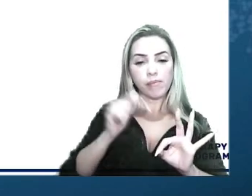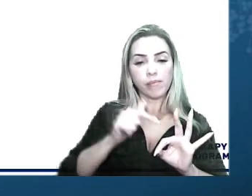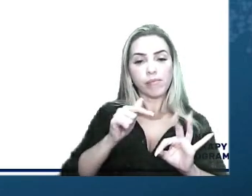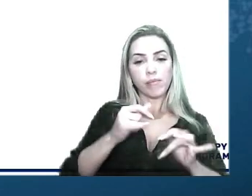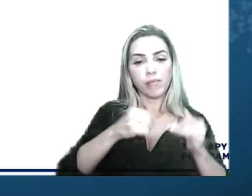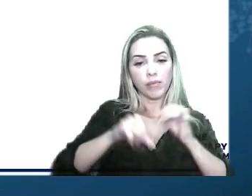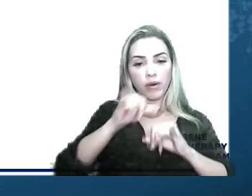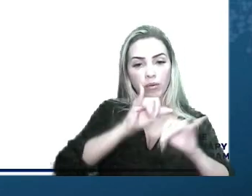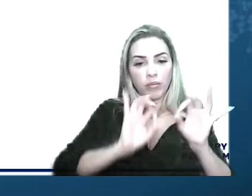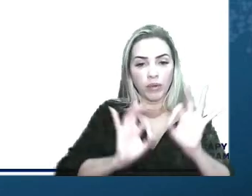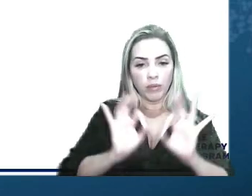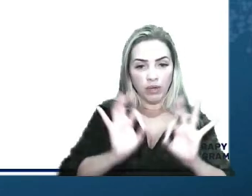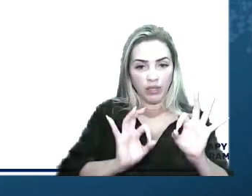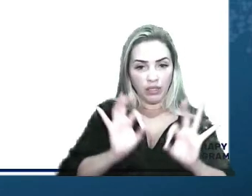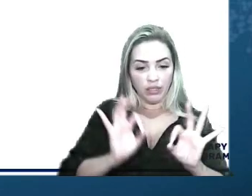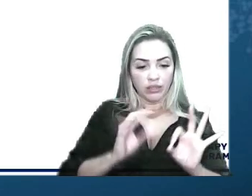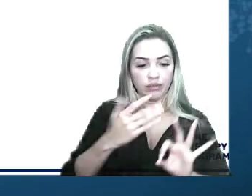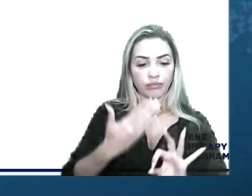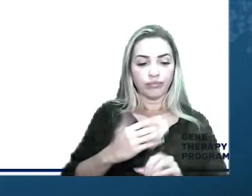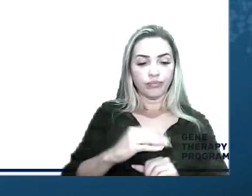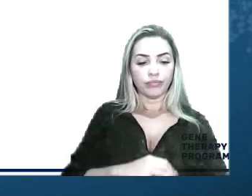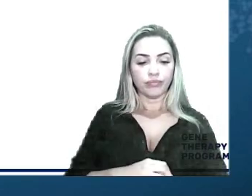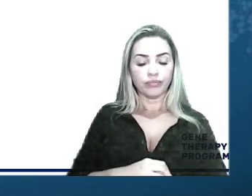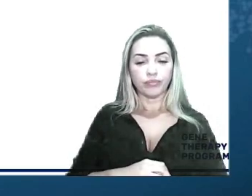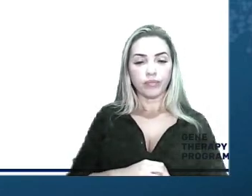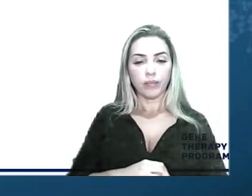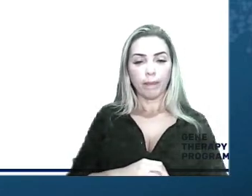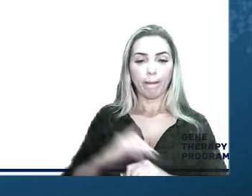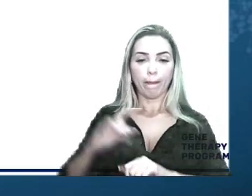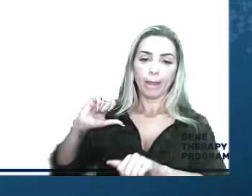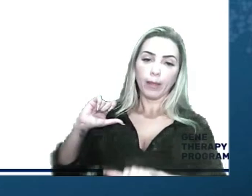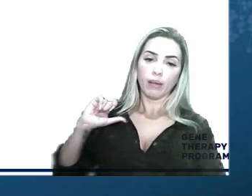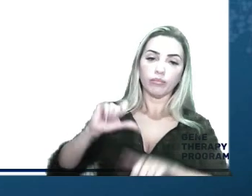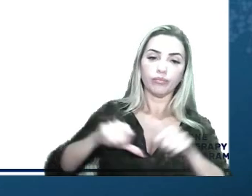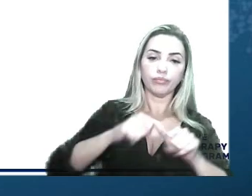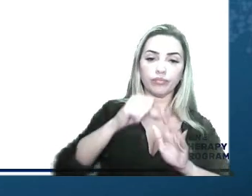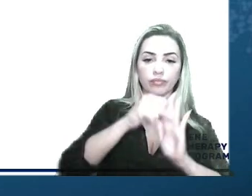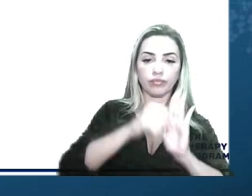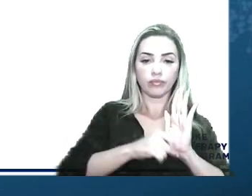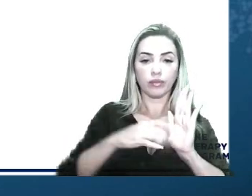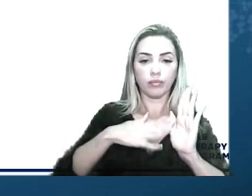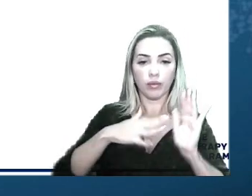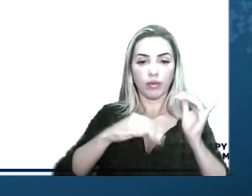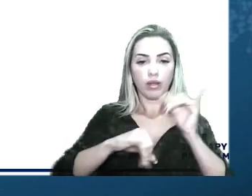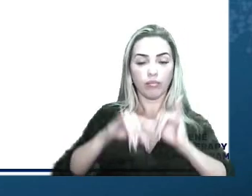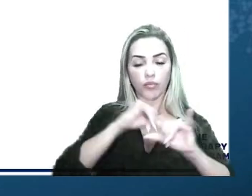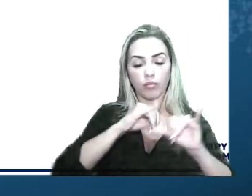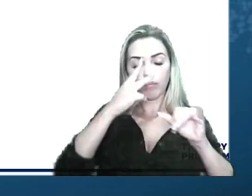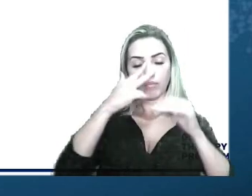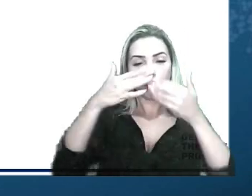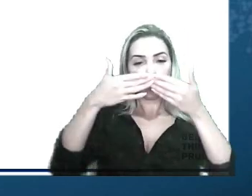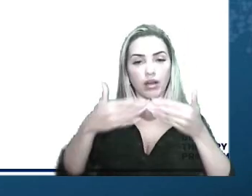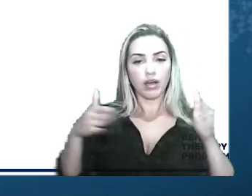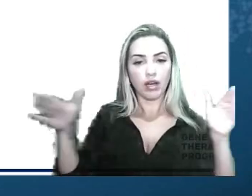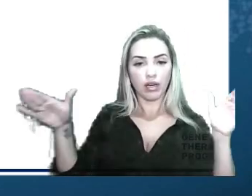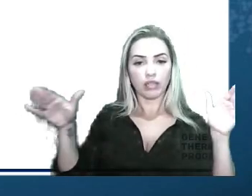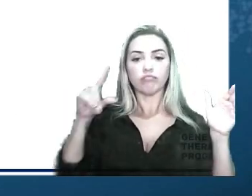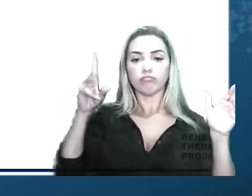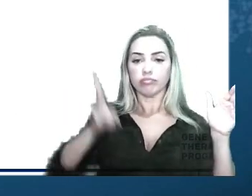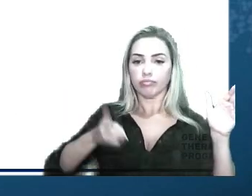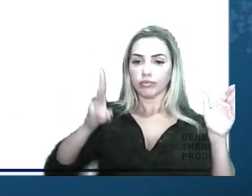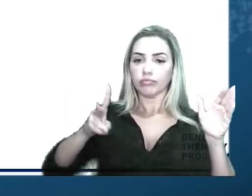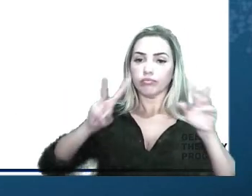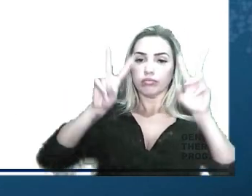laboratório de preparação. E na virada do século, o meu laboratório expandiu o repertório